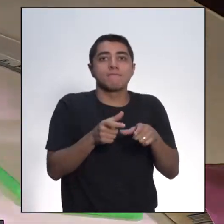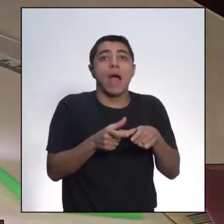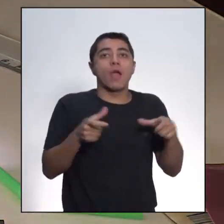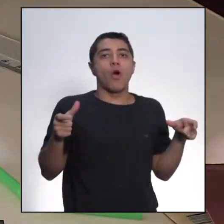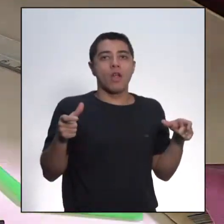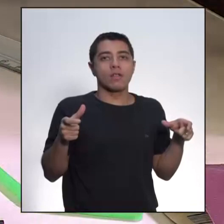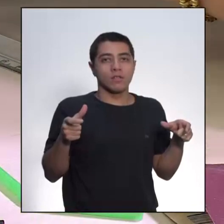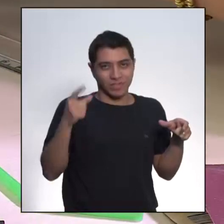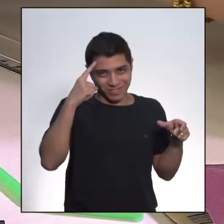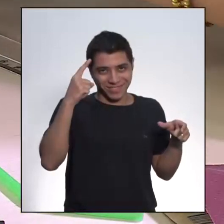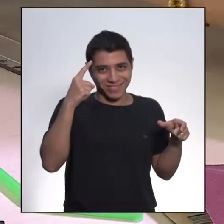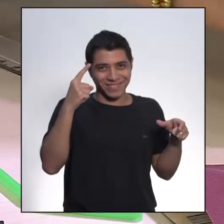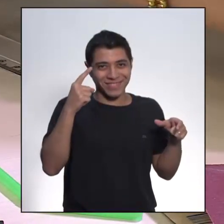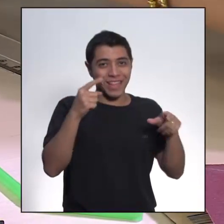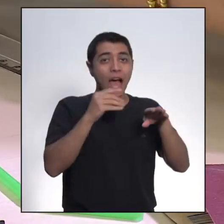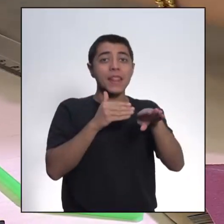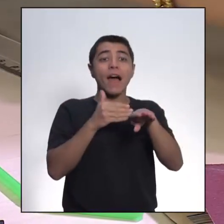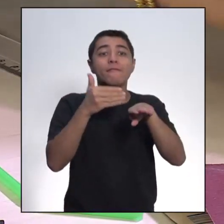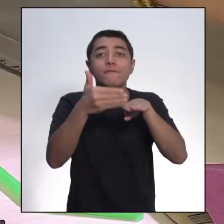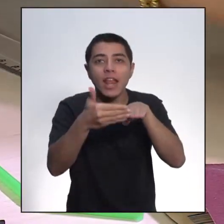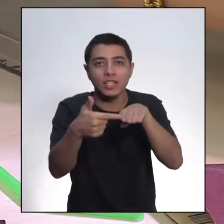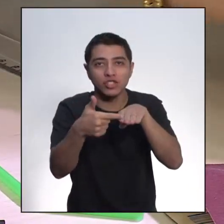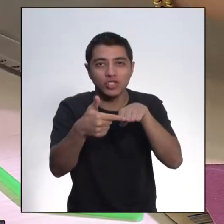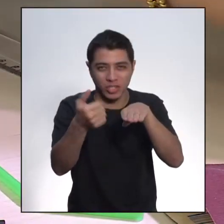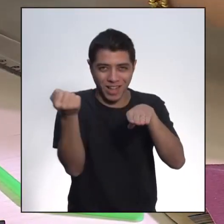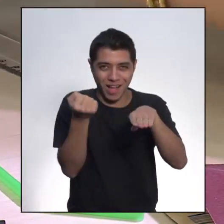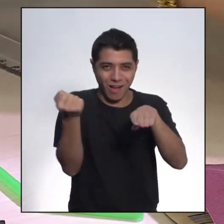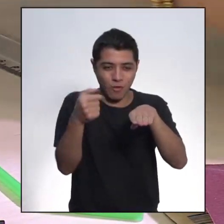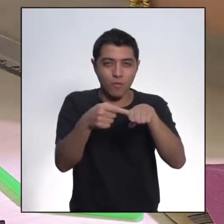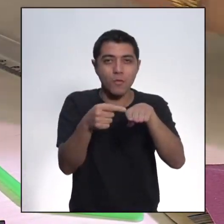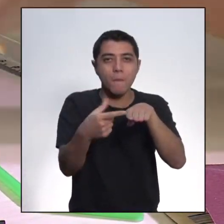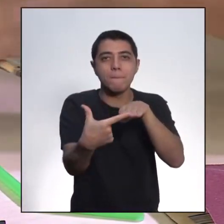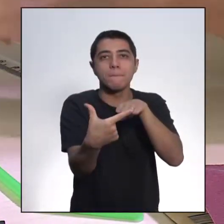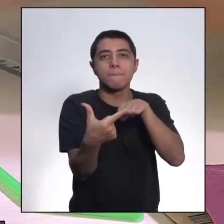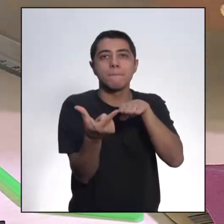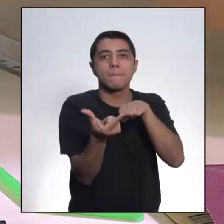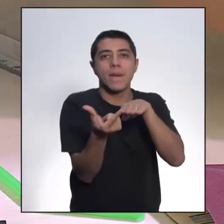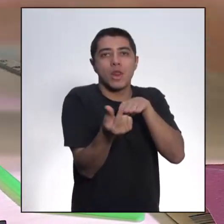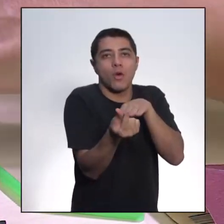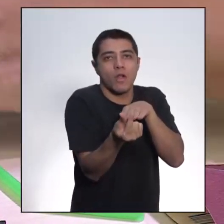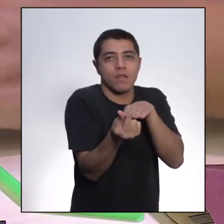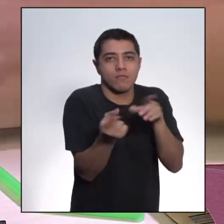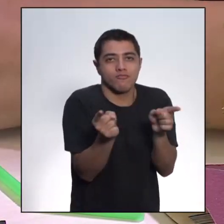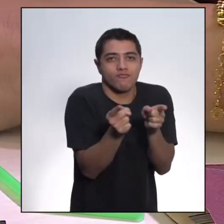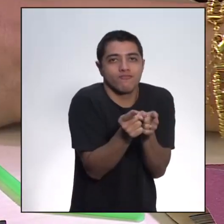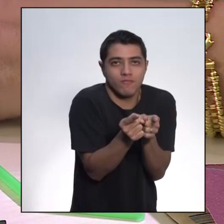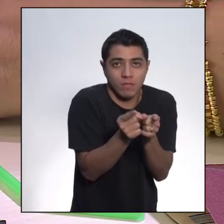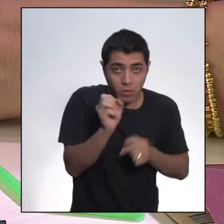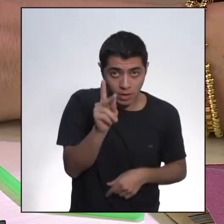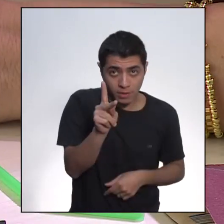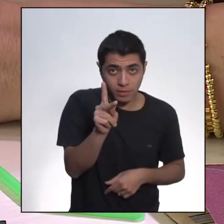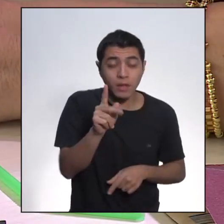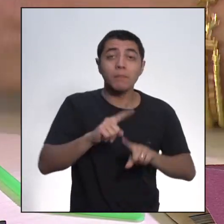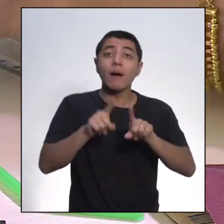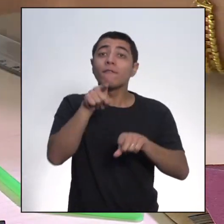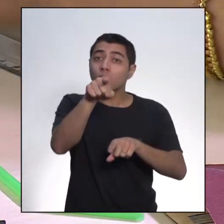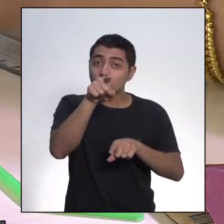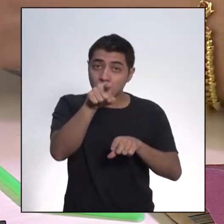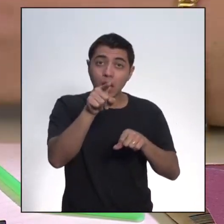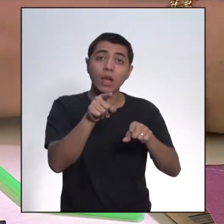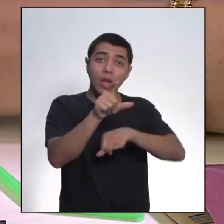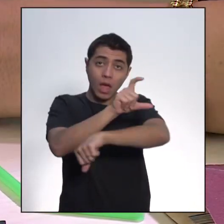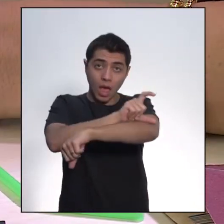E aí, nessa medição que você for fazer, você precisa sempre tomar um pouquinho de cuidado para que